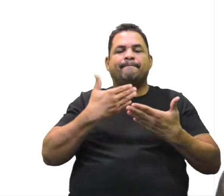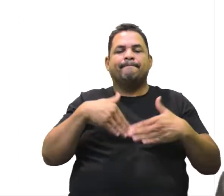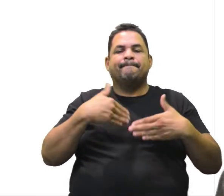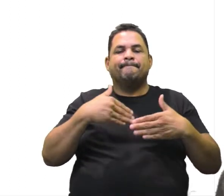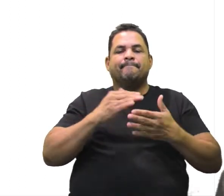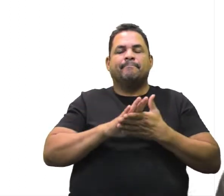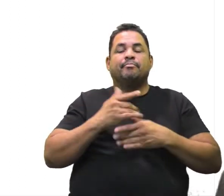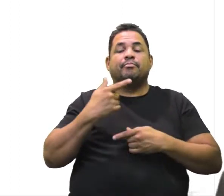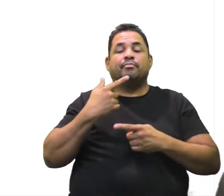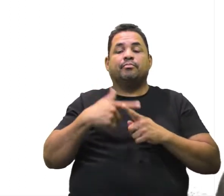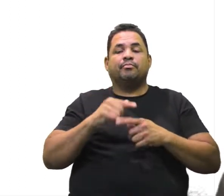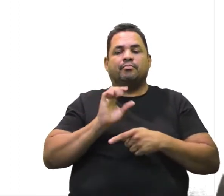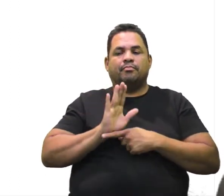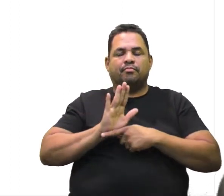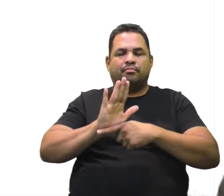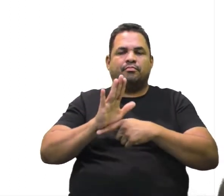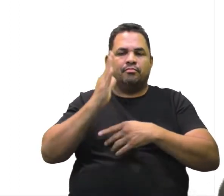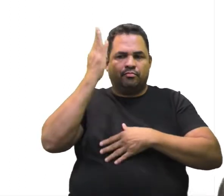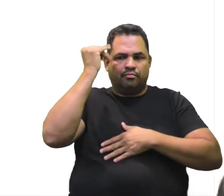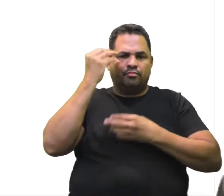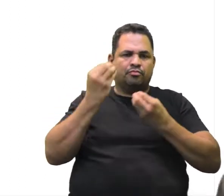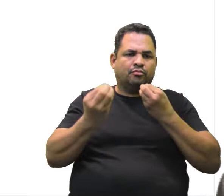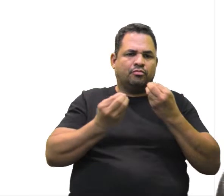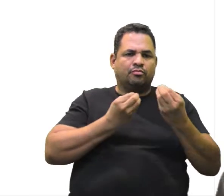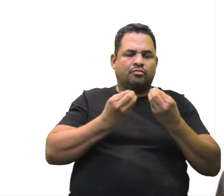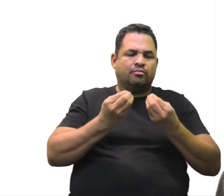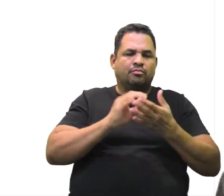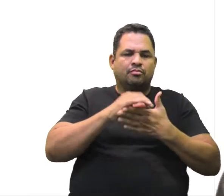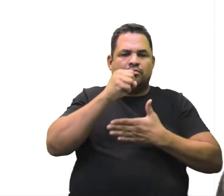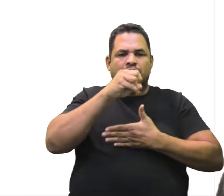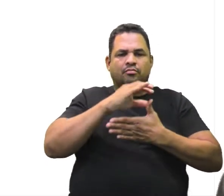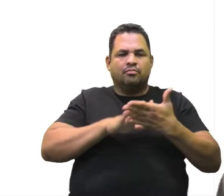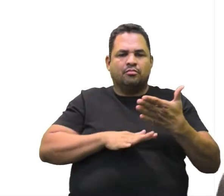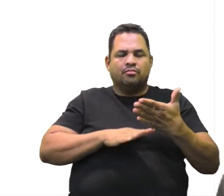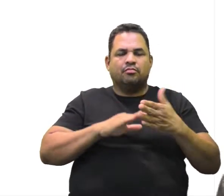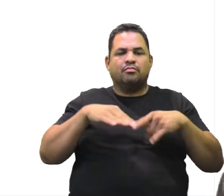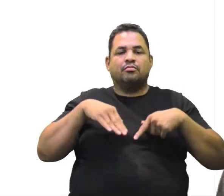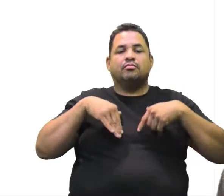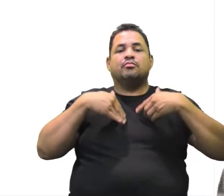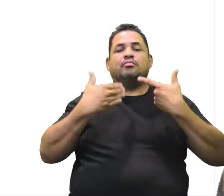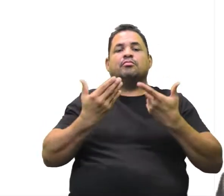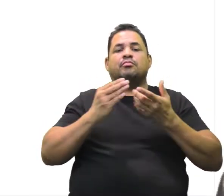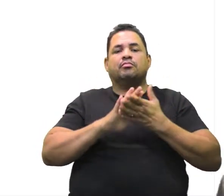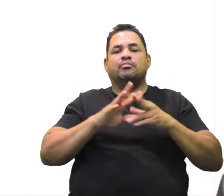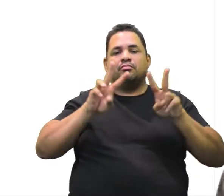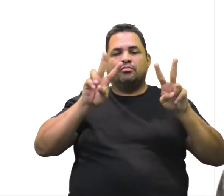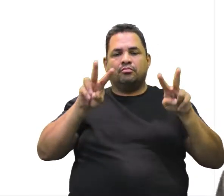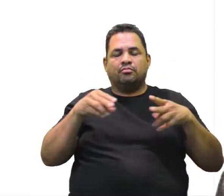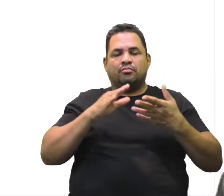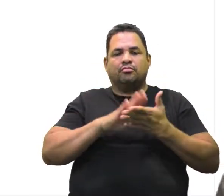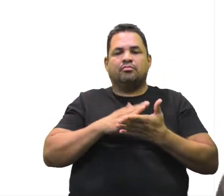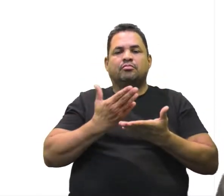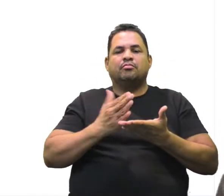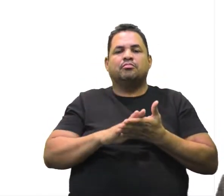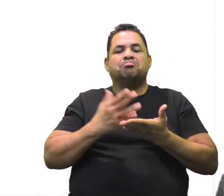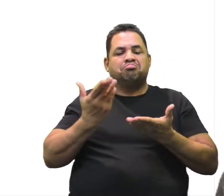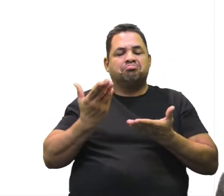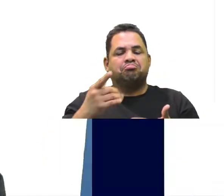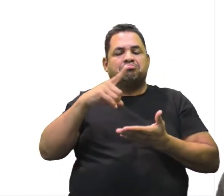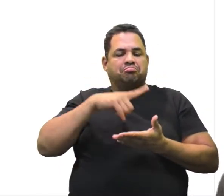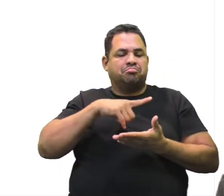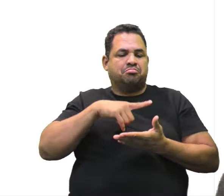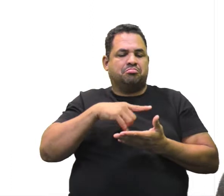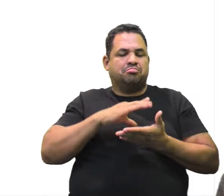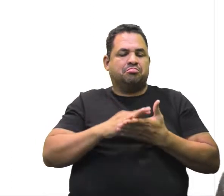vai ajudar a saber como são as questões e quais os assuntos